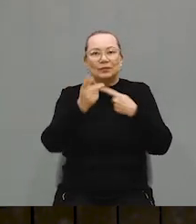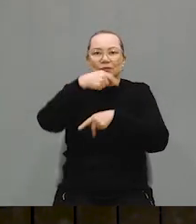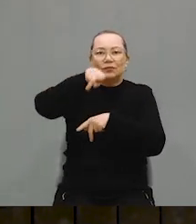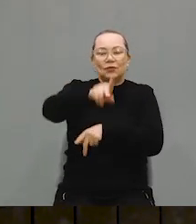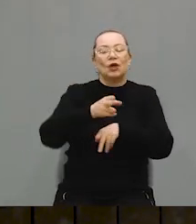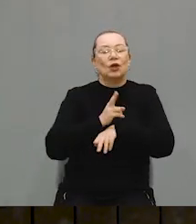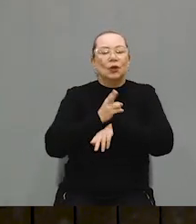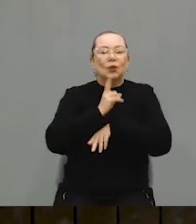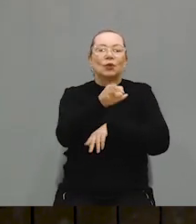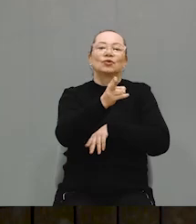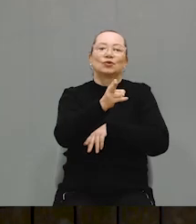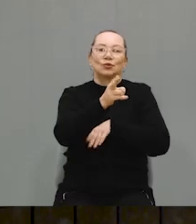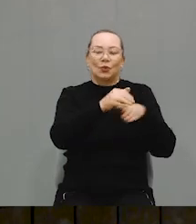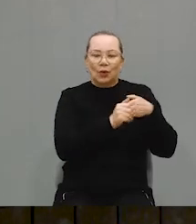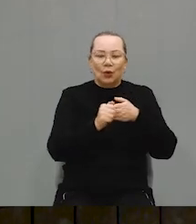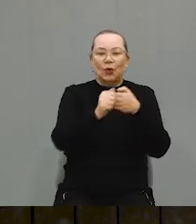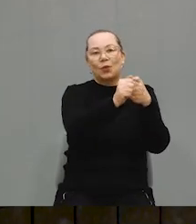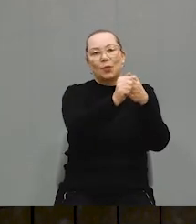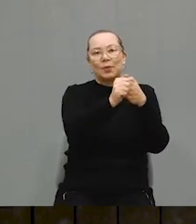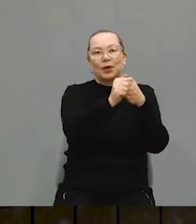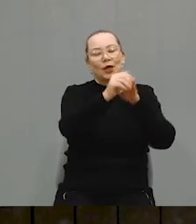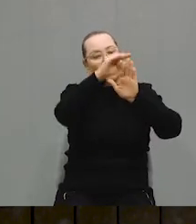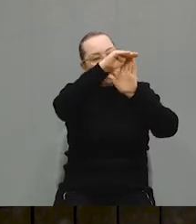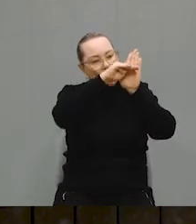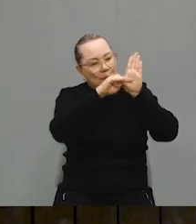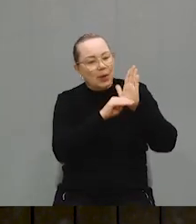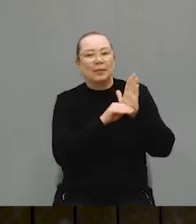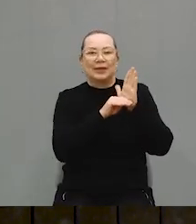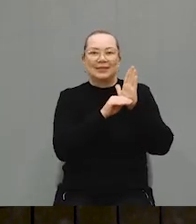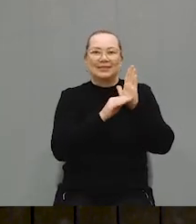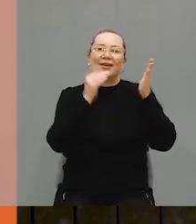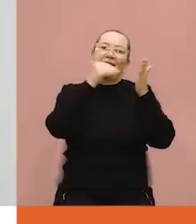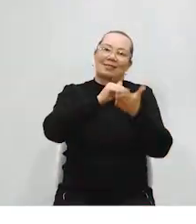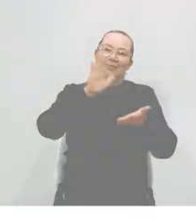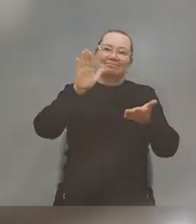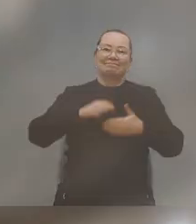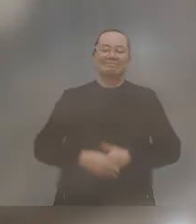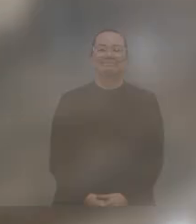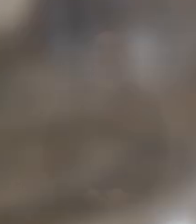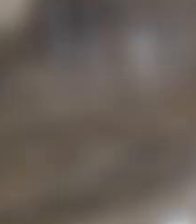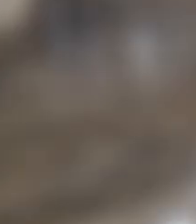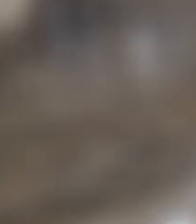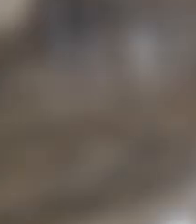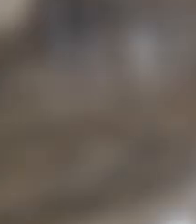a todos que continuem acompanhando a nossa programação. Até o nosso próximo encontro.